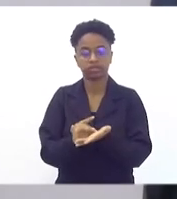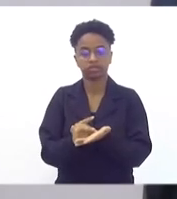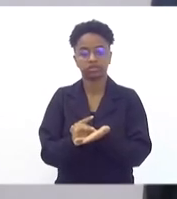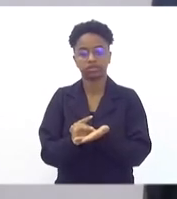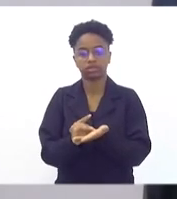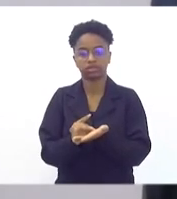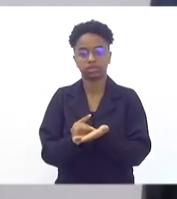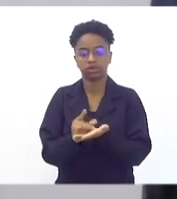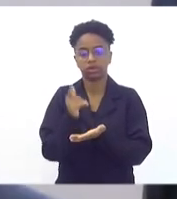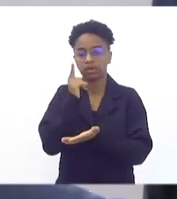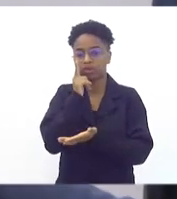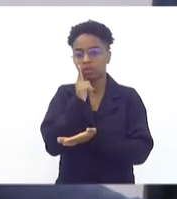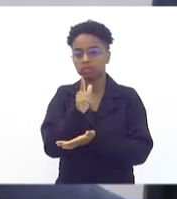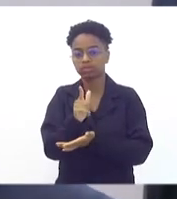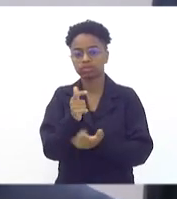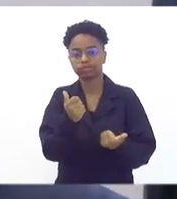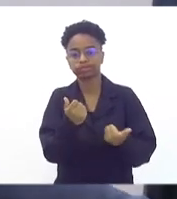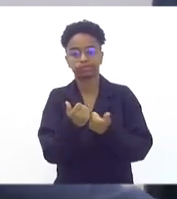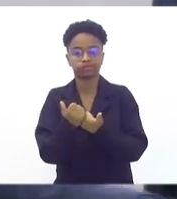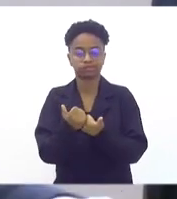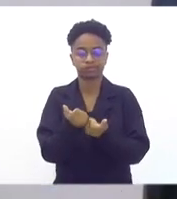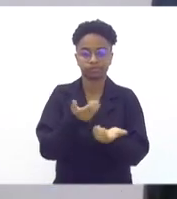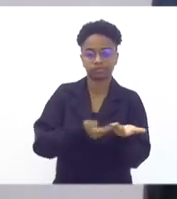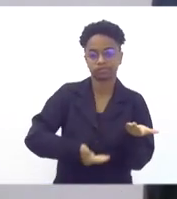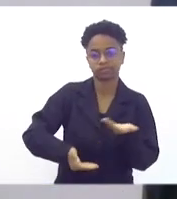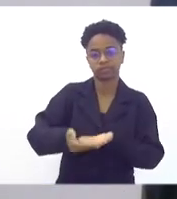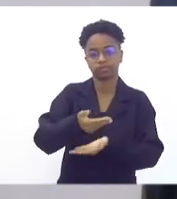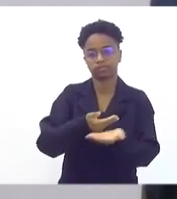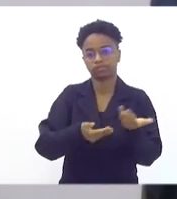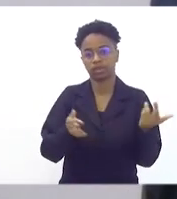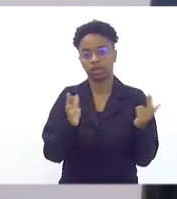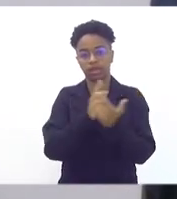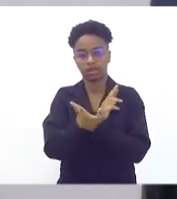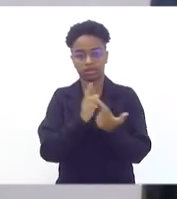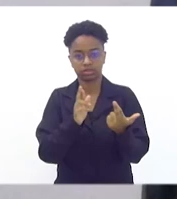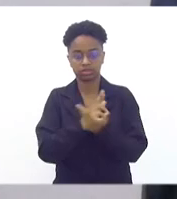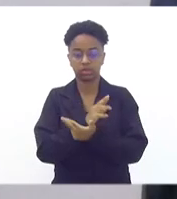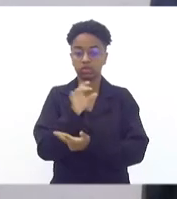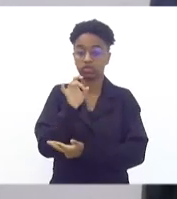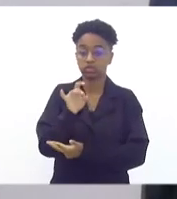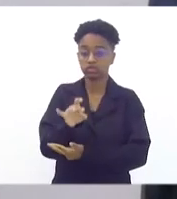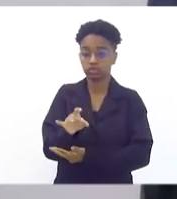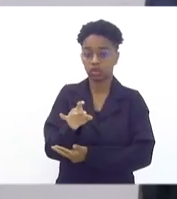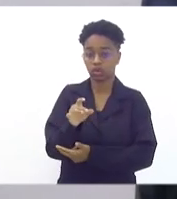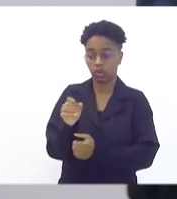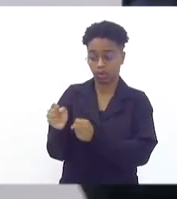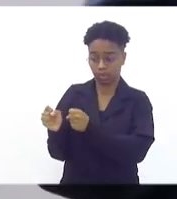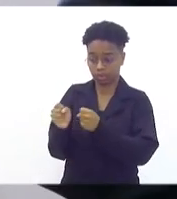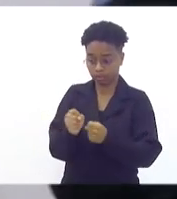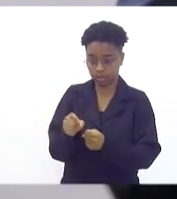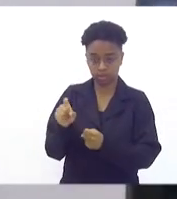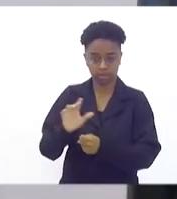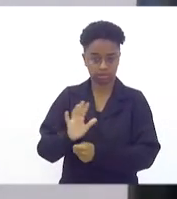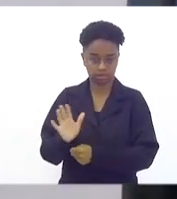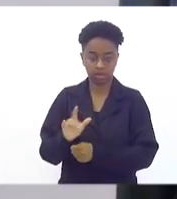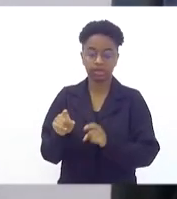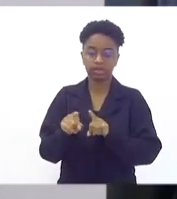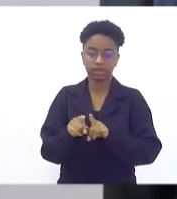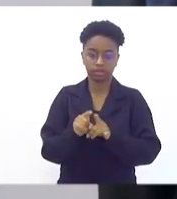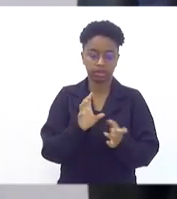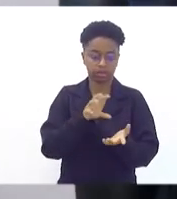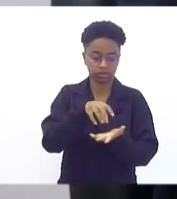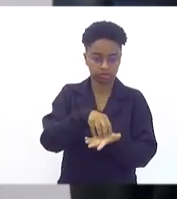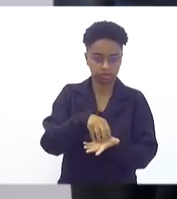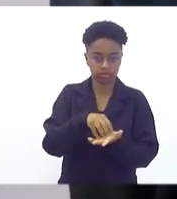nessa nessa intermediação das relações não só com o poder concedente com o poder concessionário com